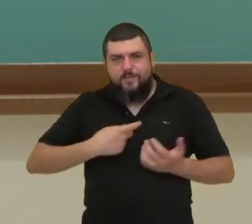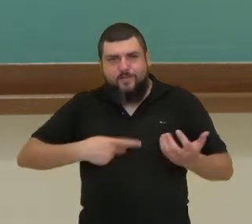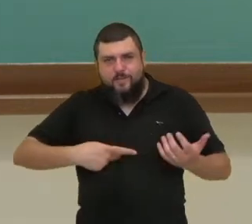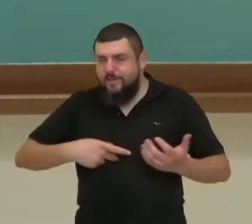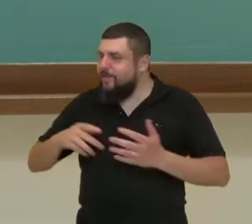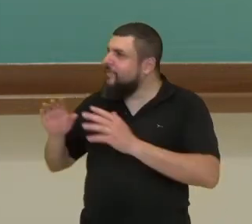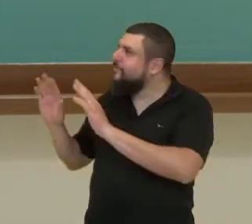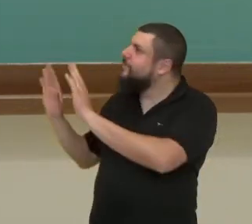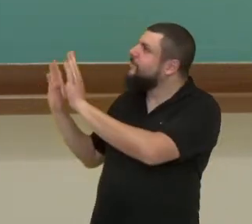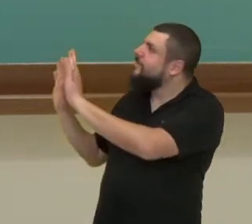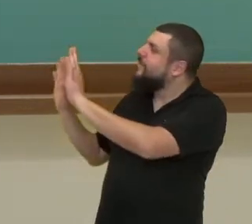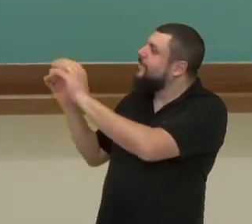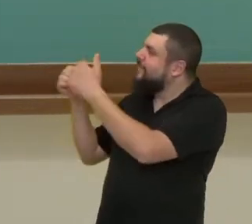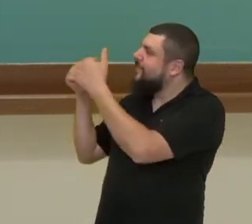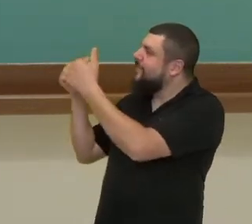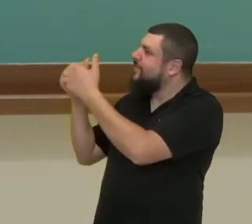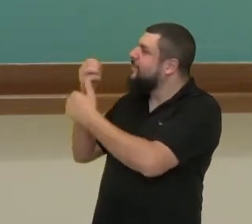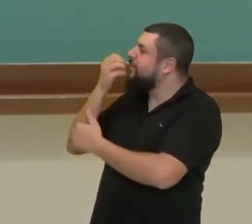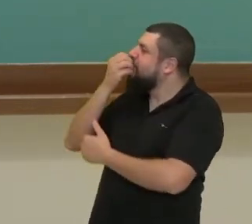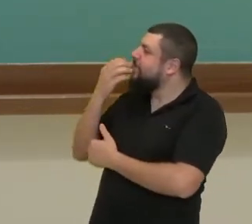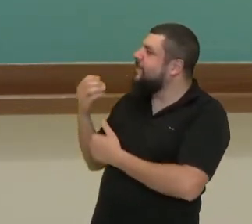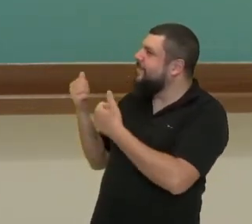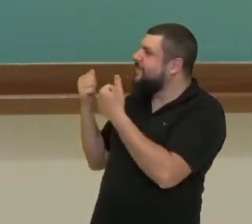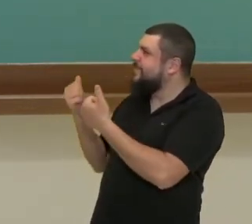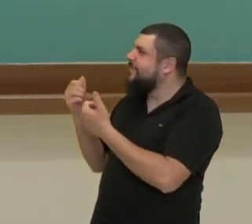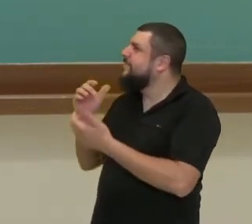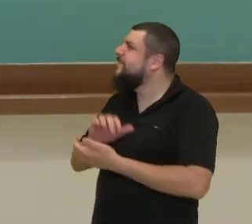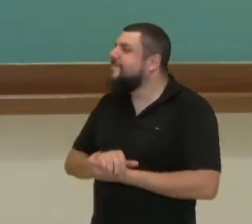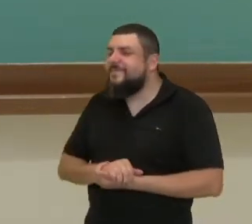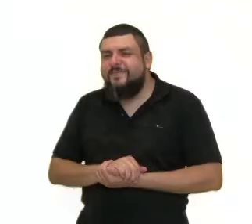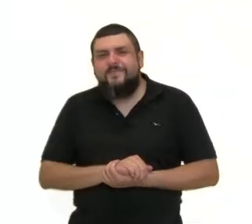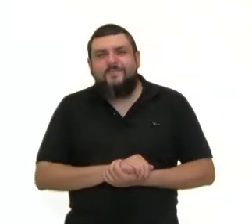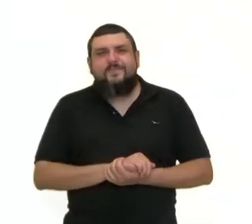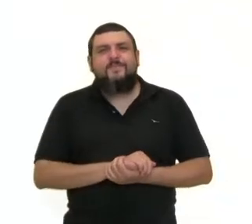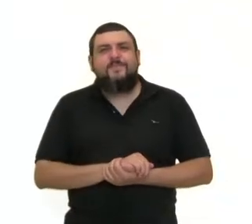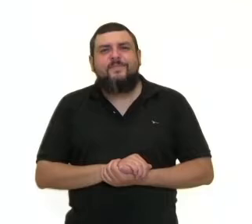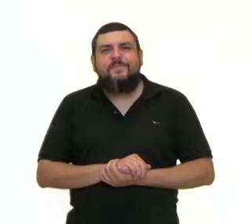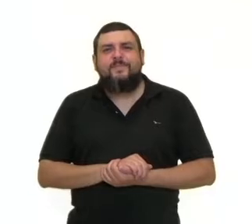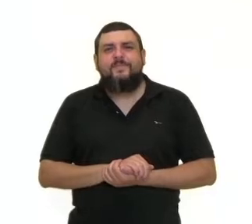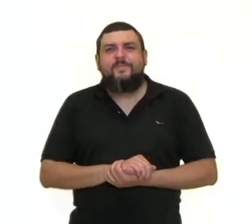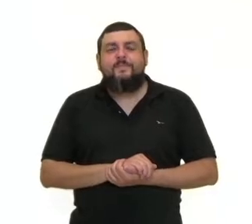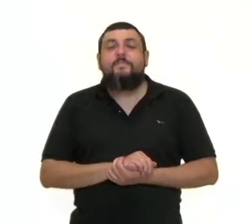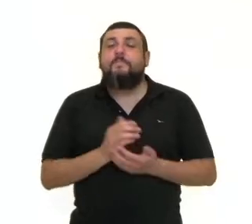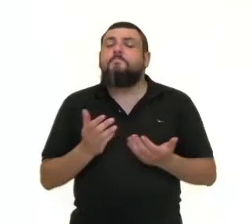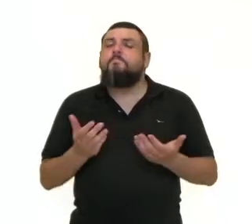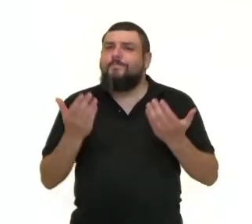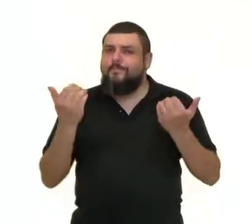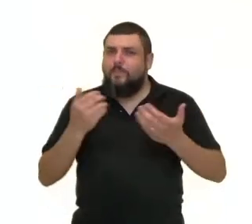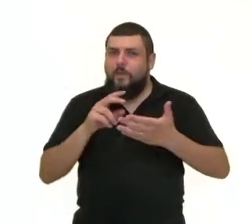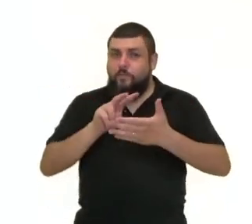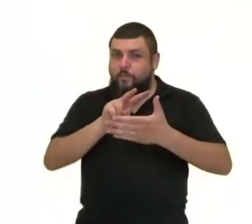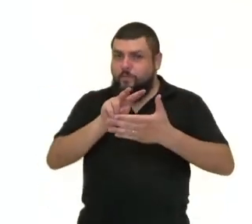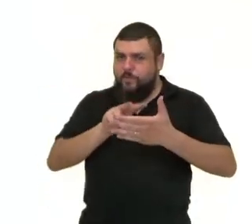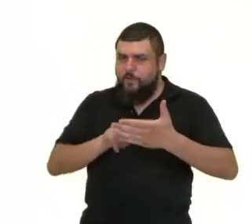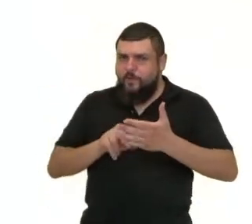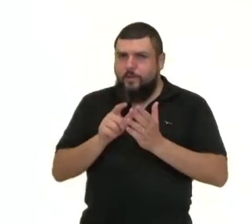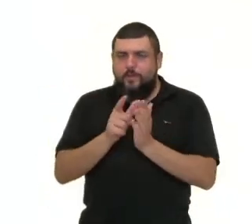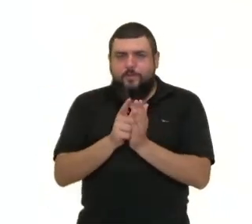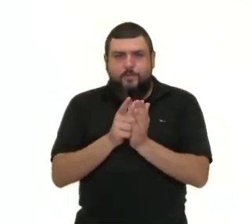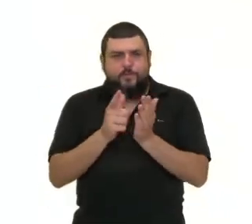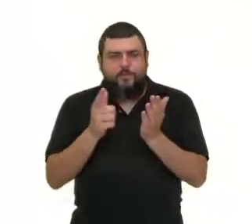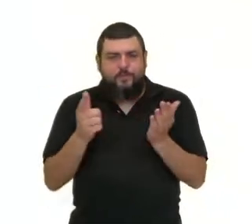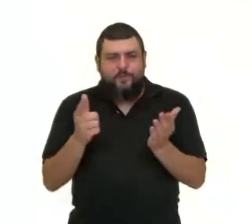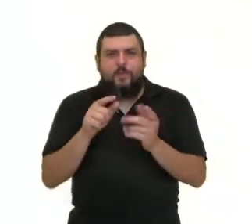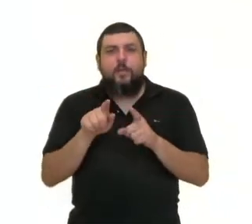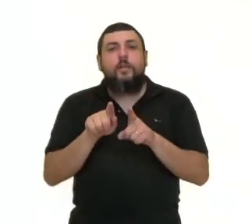Paulo. Olá, Paulo, tudo bem? Vamos lá? Nós vamos ler uma reportagem, compreender